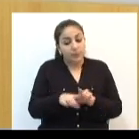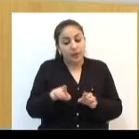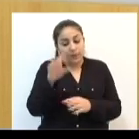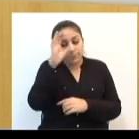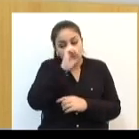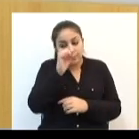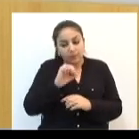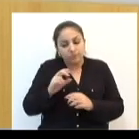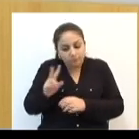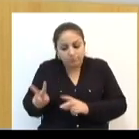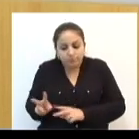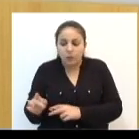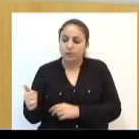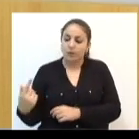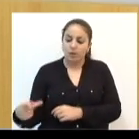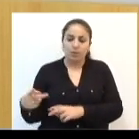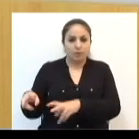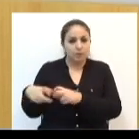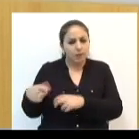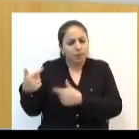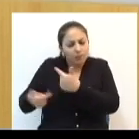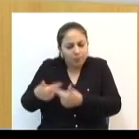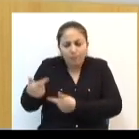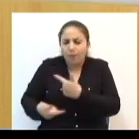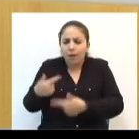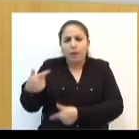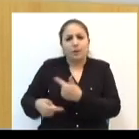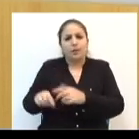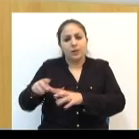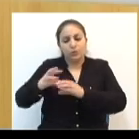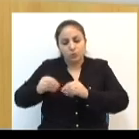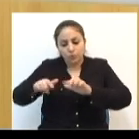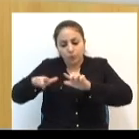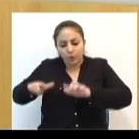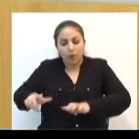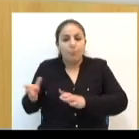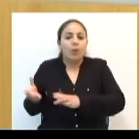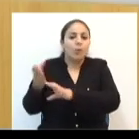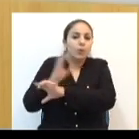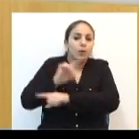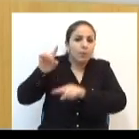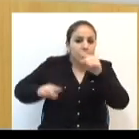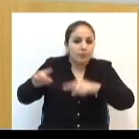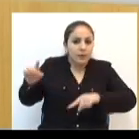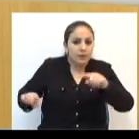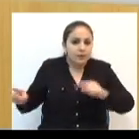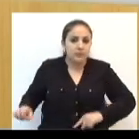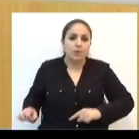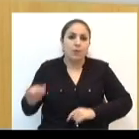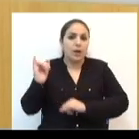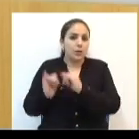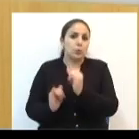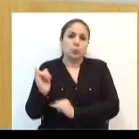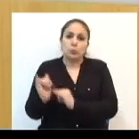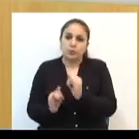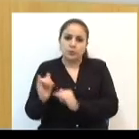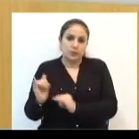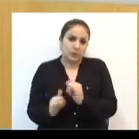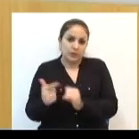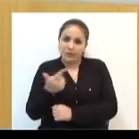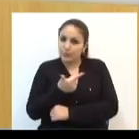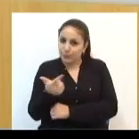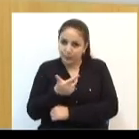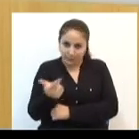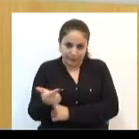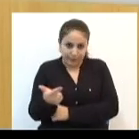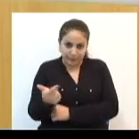coisas, porque é esse pessoal que trabalha lá, duro no campo, com esse clima, eles é que estão lá, a indústria deles não tem, né, não